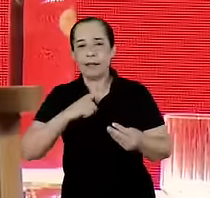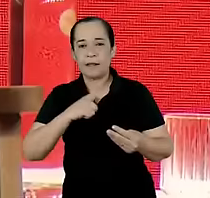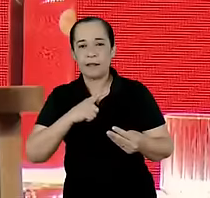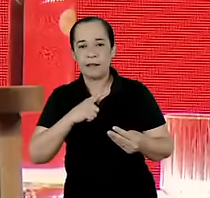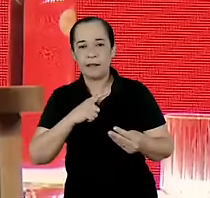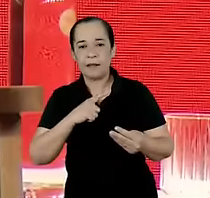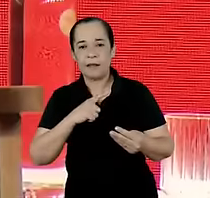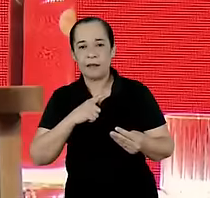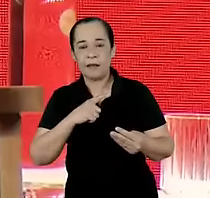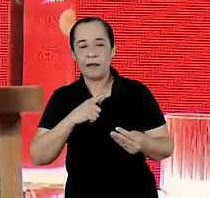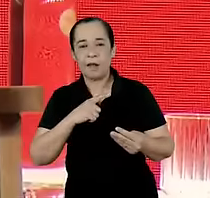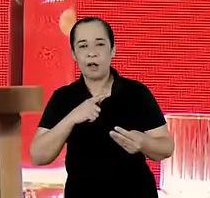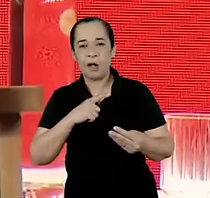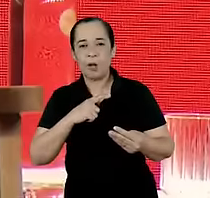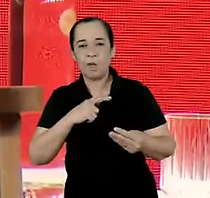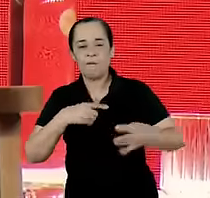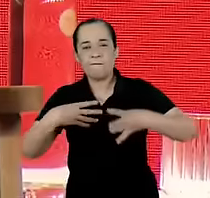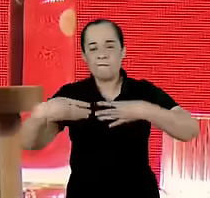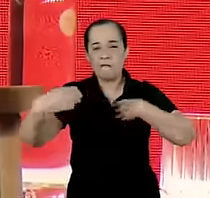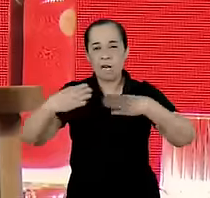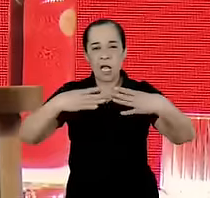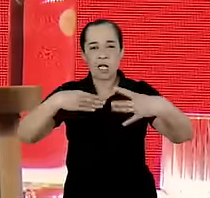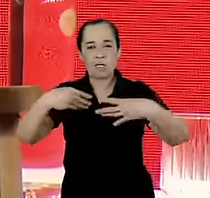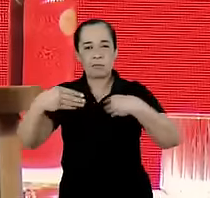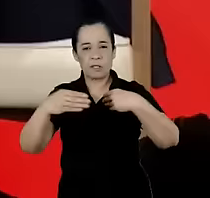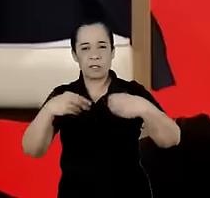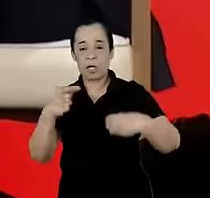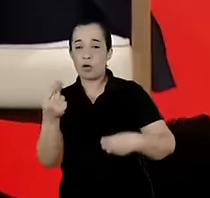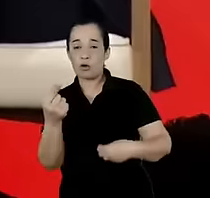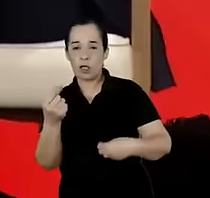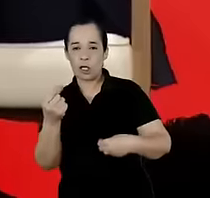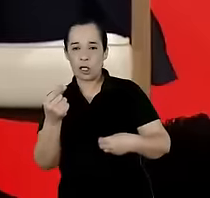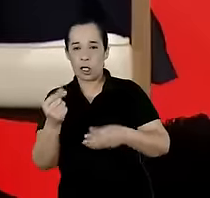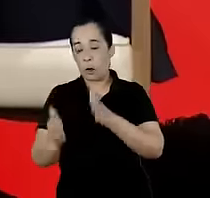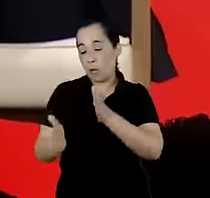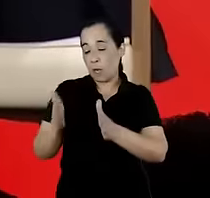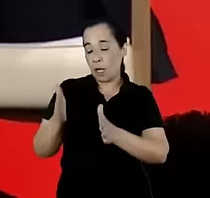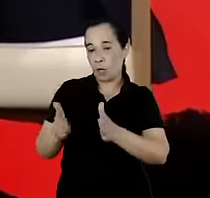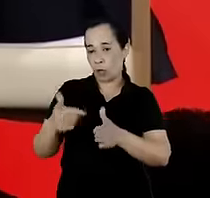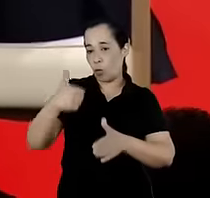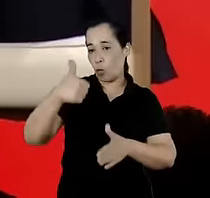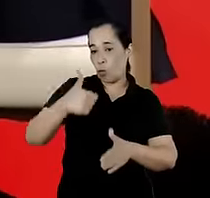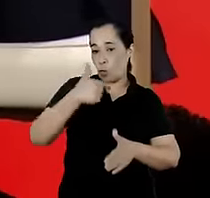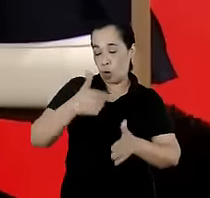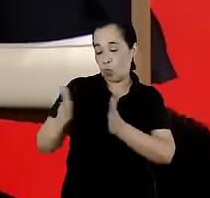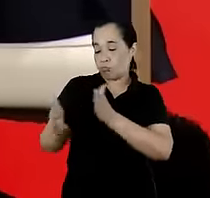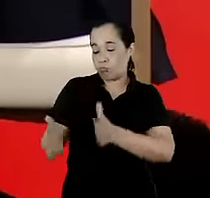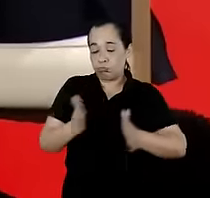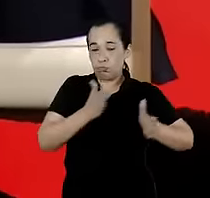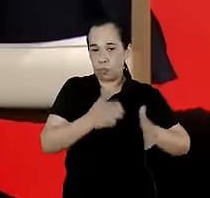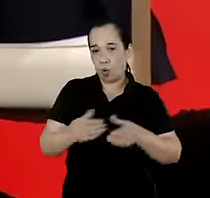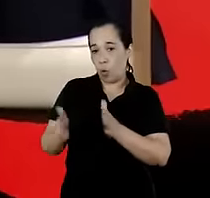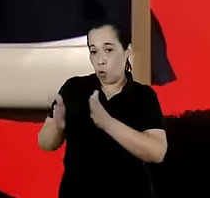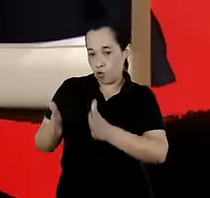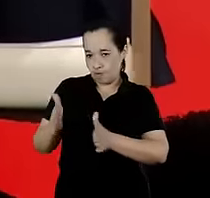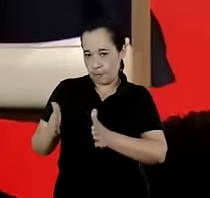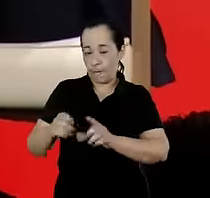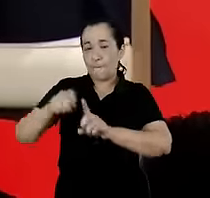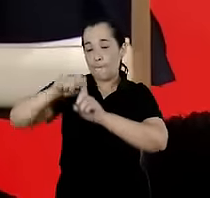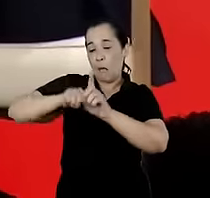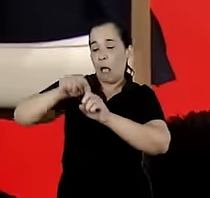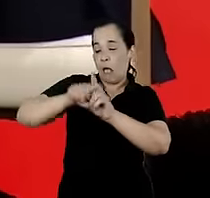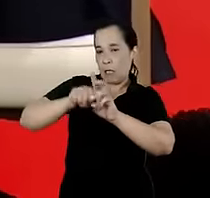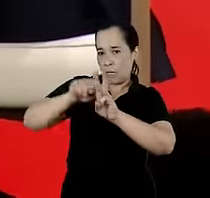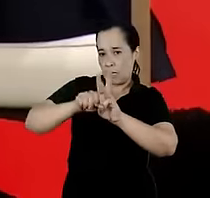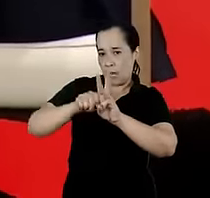um afrouxamento monetário aqui no Brasil em duas etapas quer dizer um que fosse durante esses próximos meses até que o